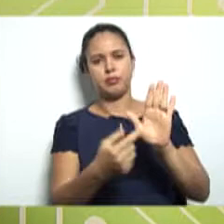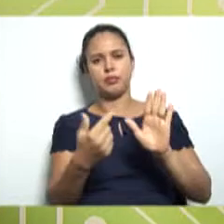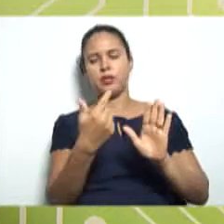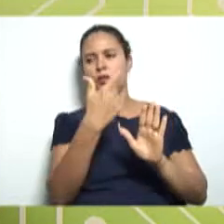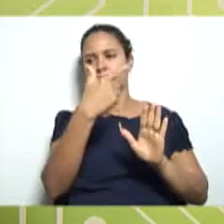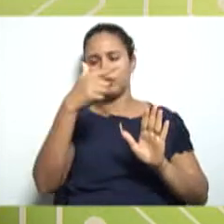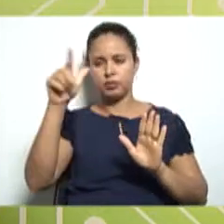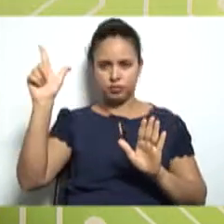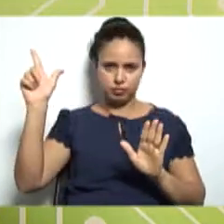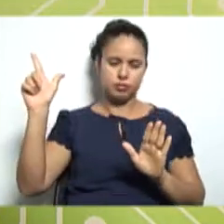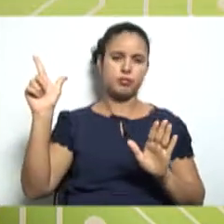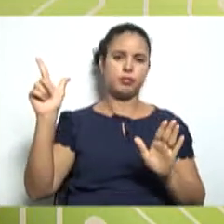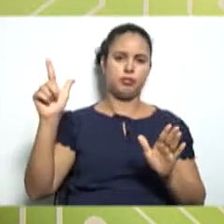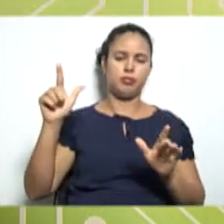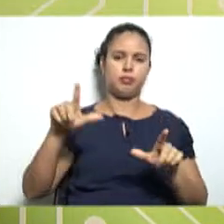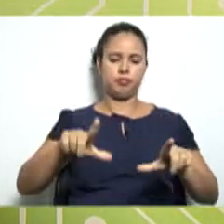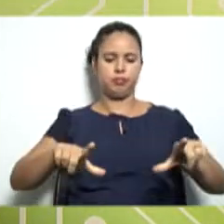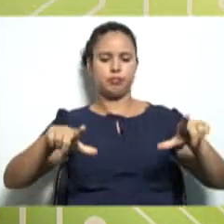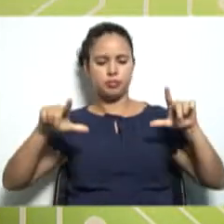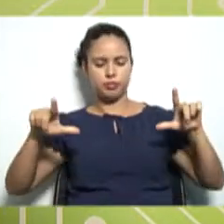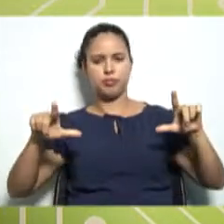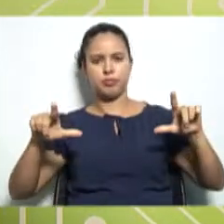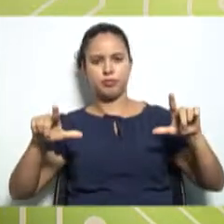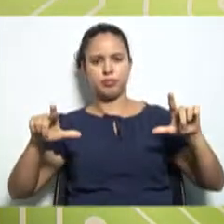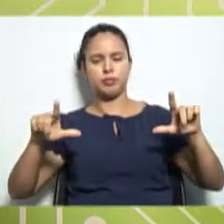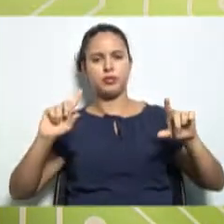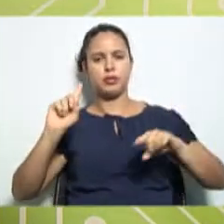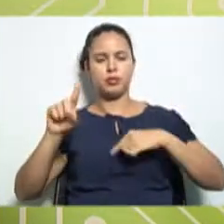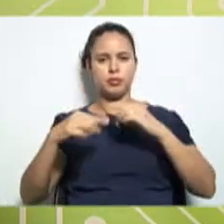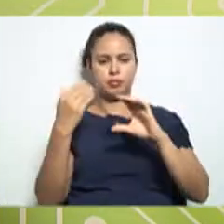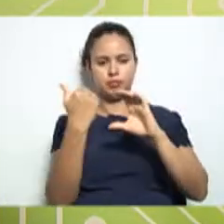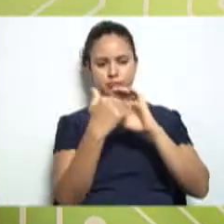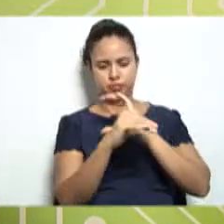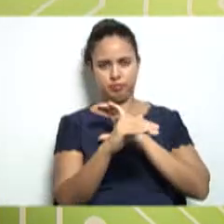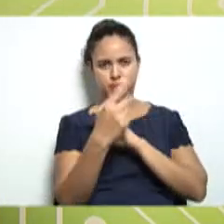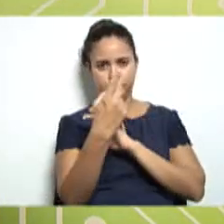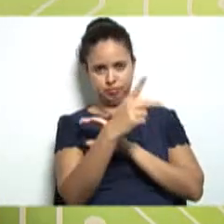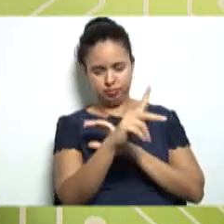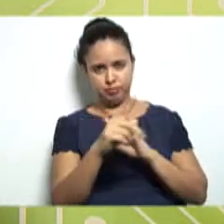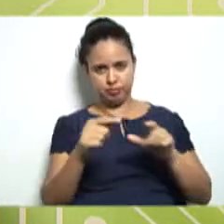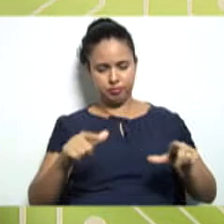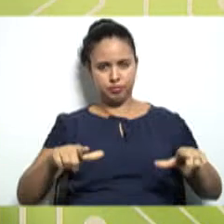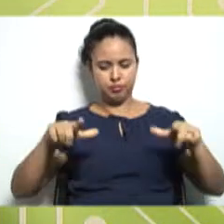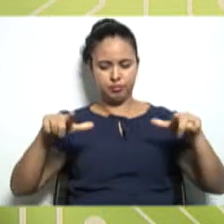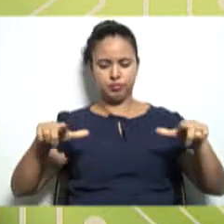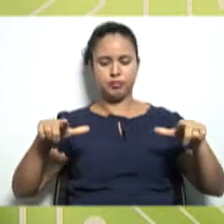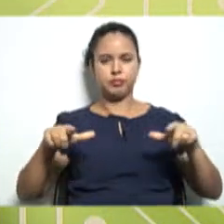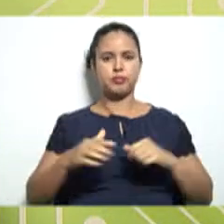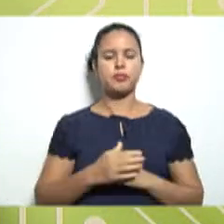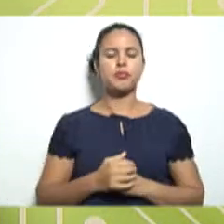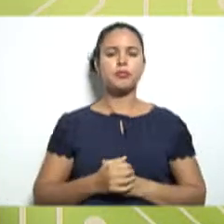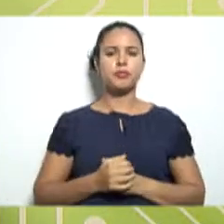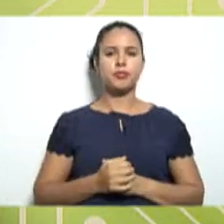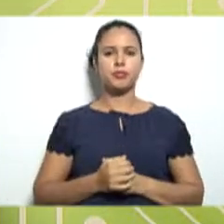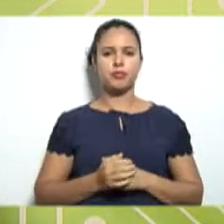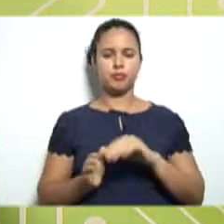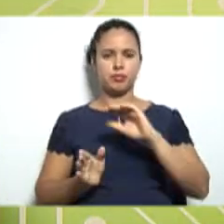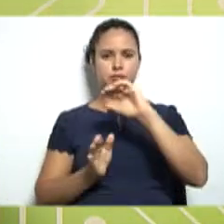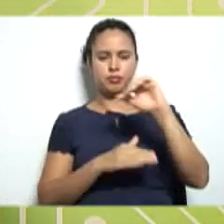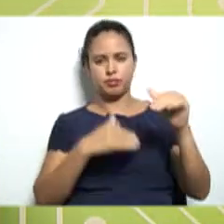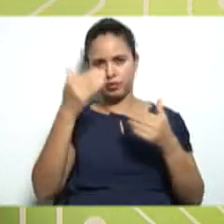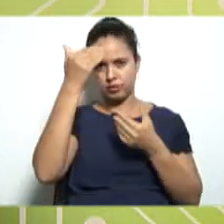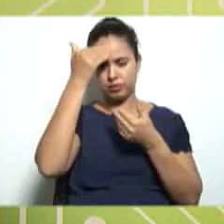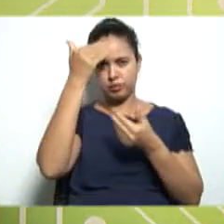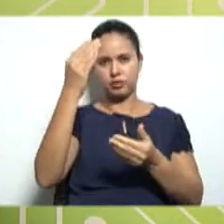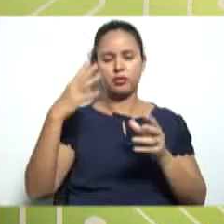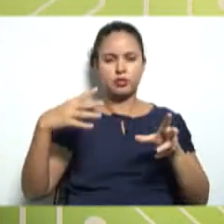certificados e levando certificado para o professor presencial e para todos os alunos. Queria agradecer a todo mundo pela dedicação a essa disciplina. Pra gente foi